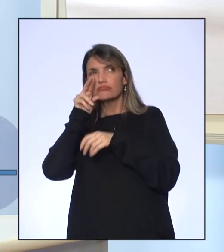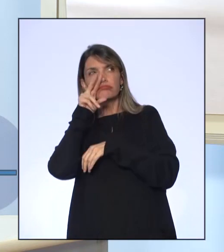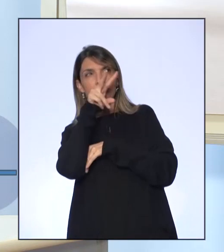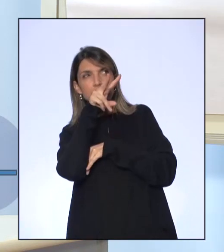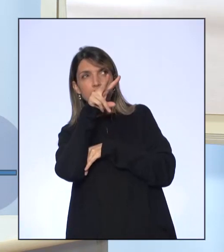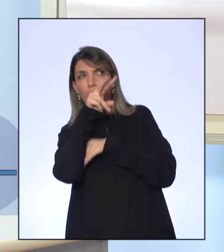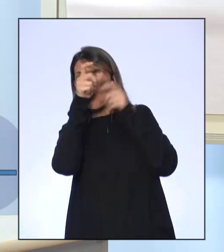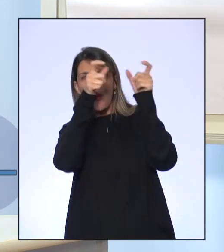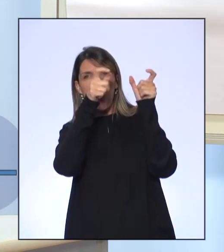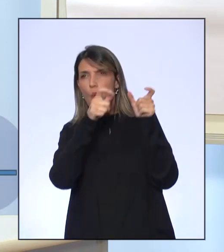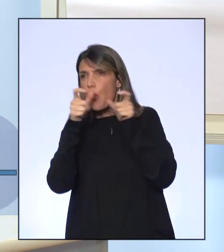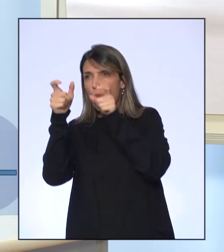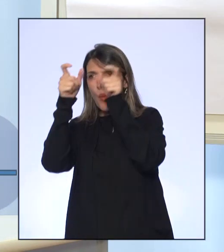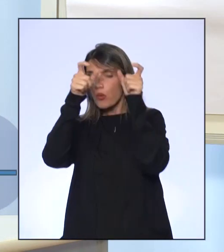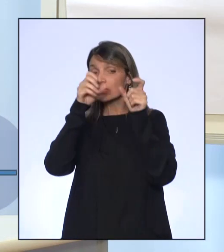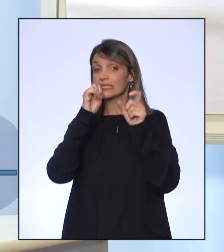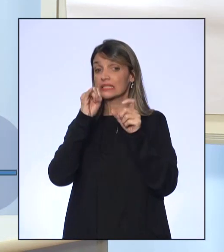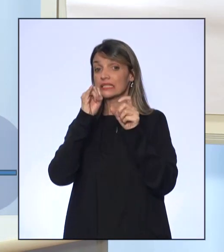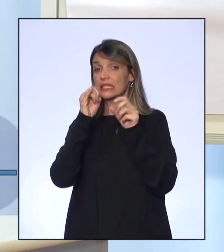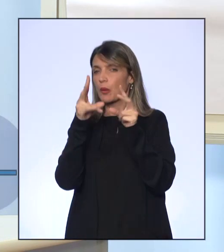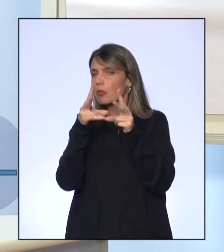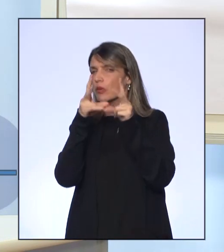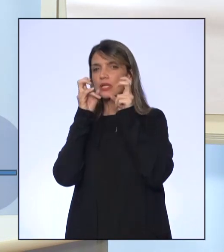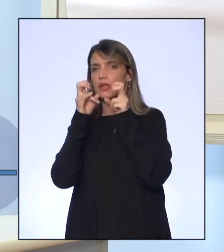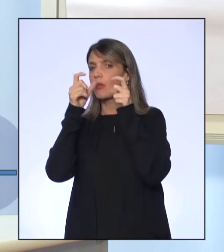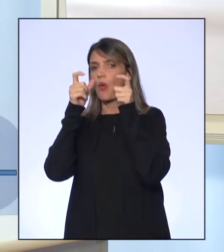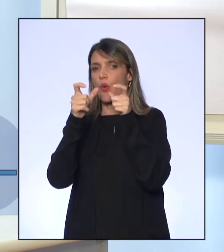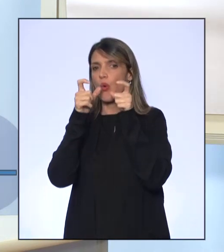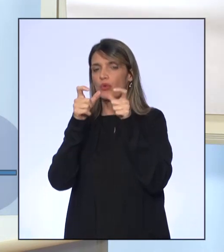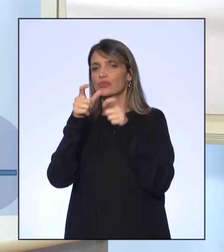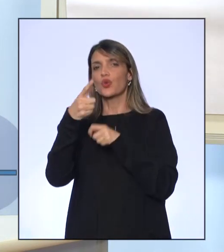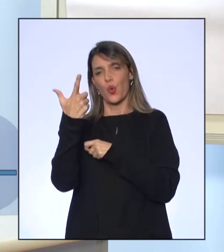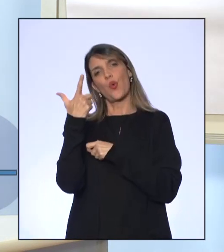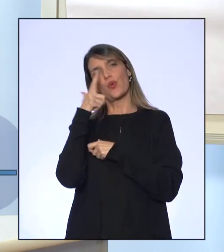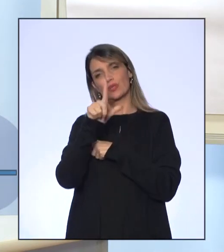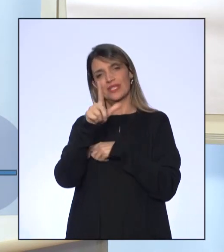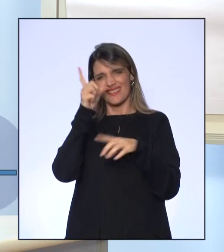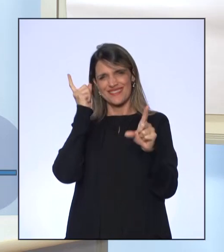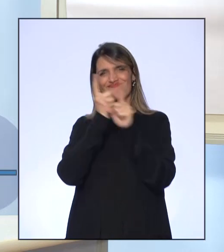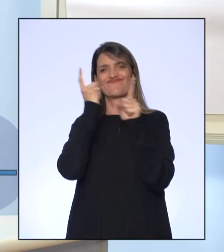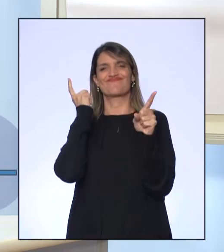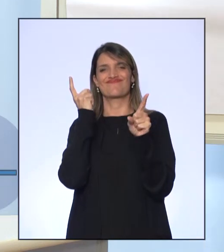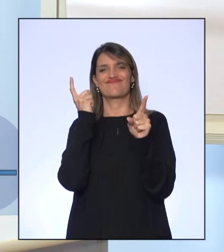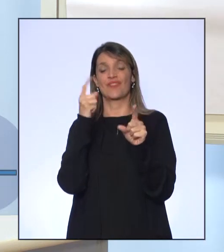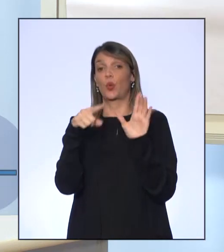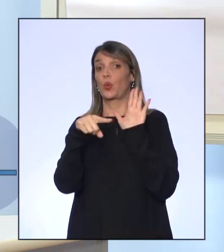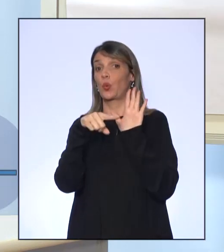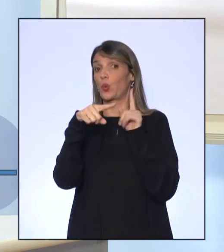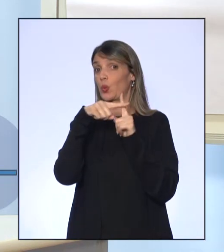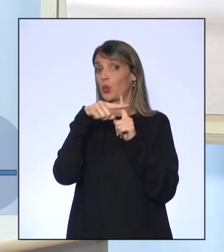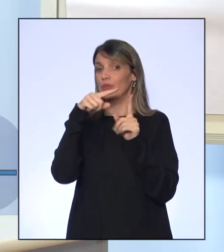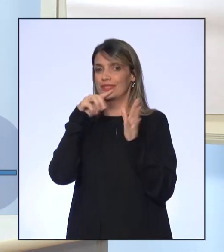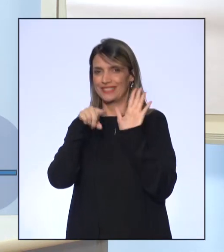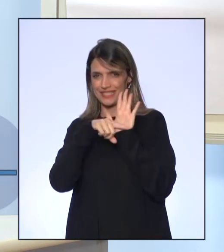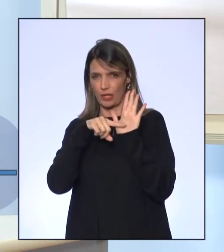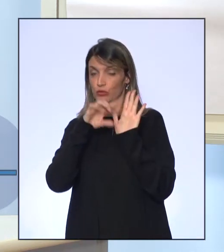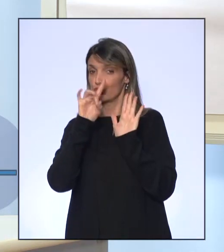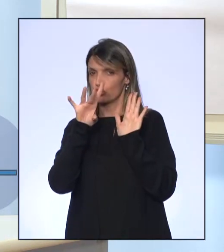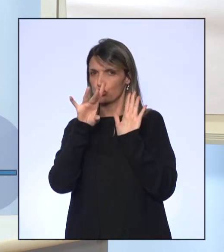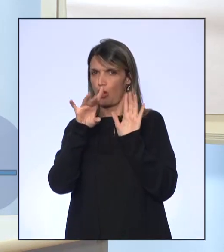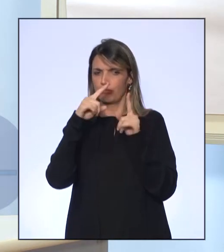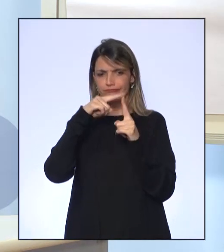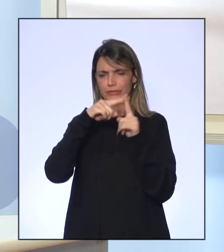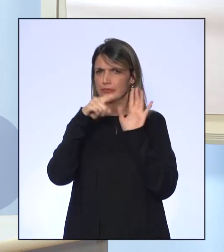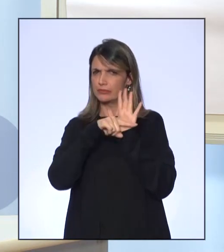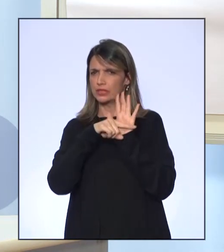onde ele se localiza se você identificar onde ele se localiza vocês consegue identificar o sinal dele eu só quero saber o sinal tudo bem